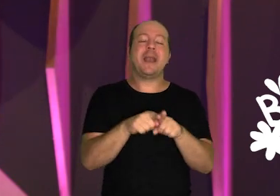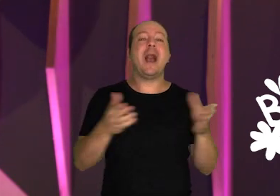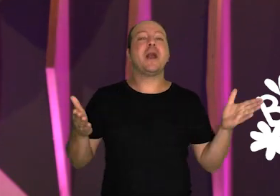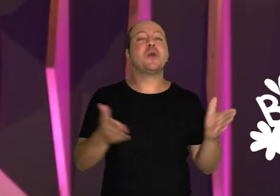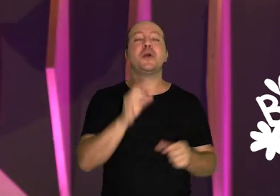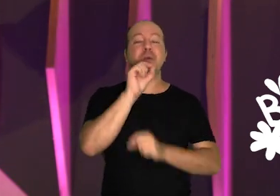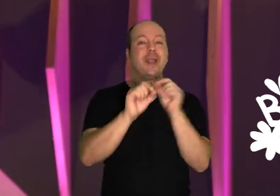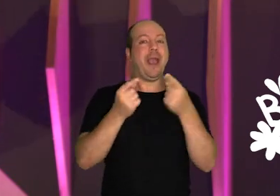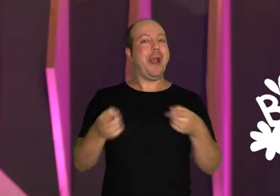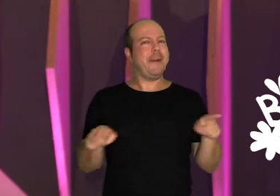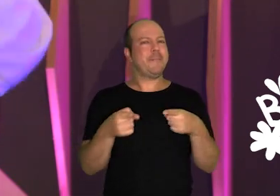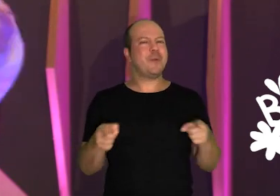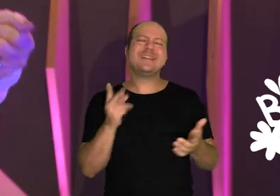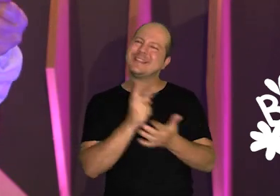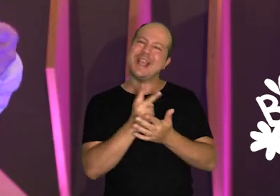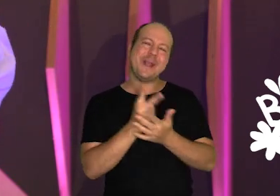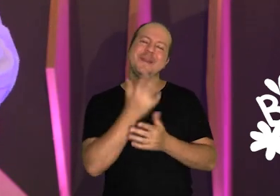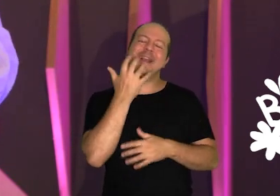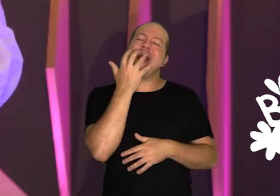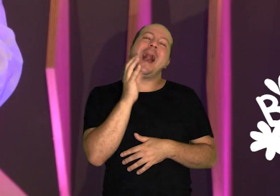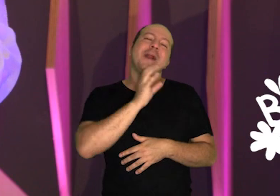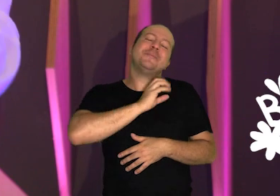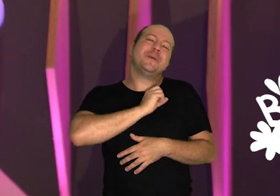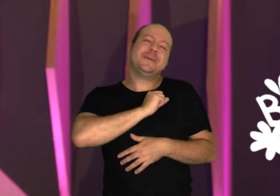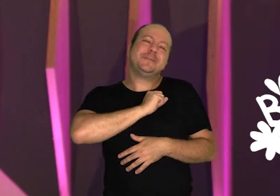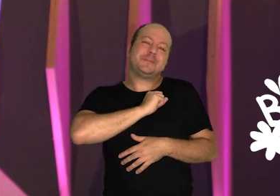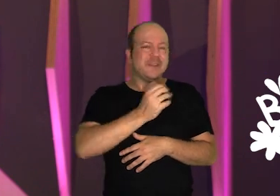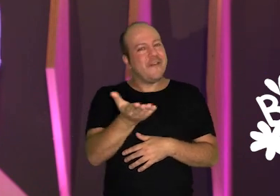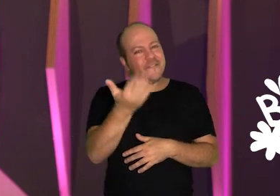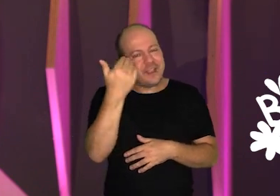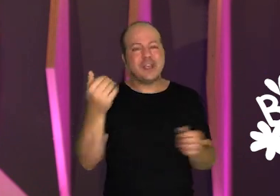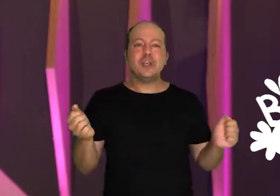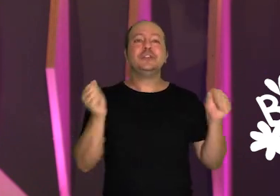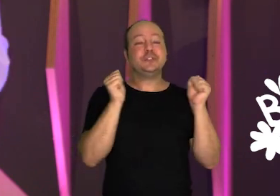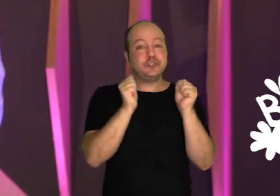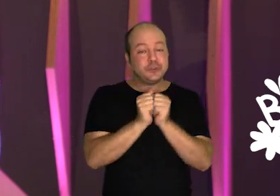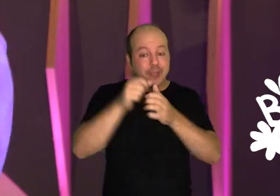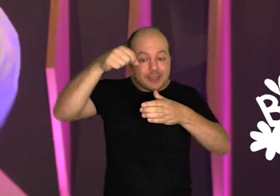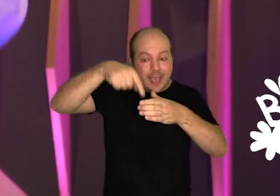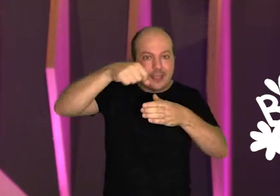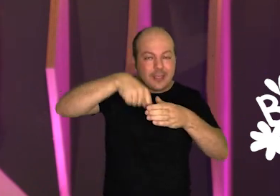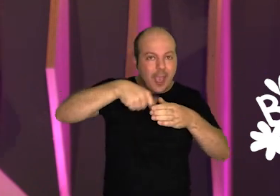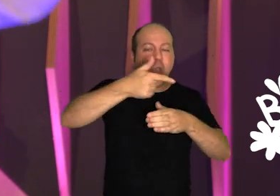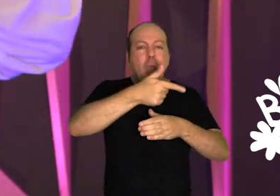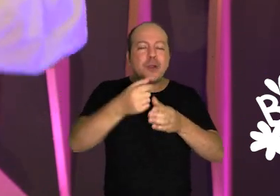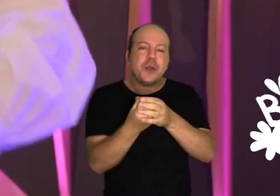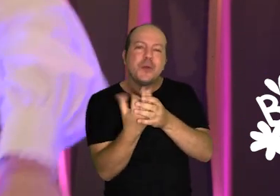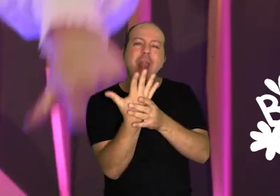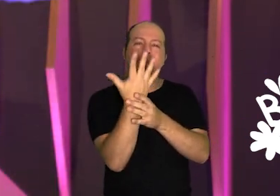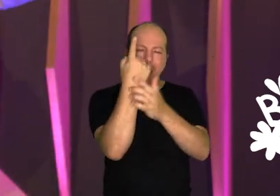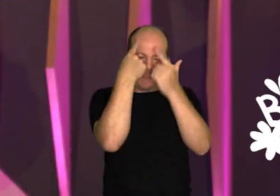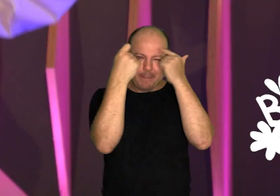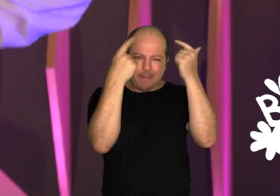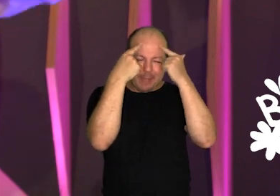vamos oferecer esta música que a gente canta sempre com muito amor para vocês. Vem com a gente plantar sementes que virarão mudas